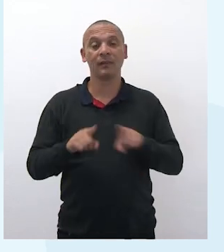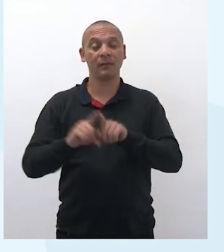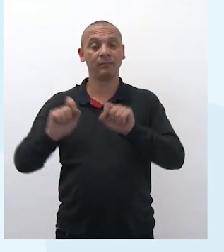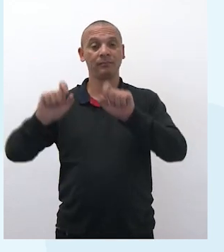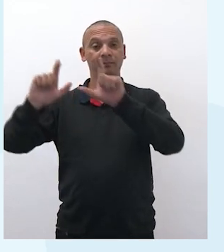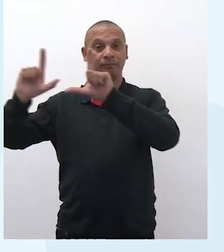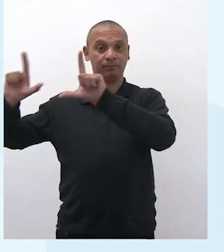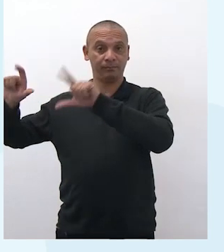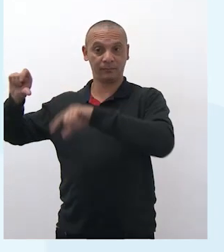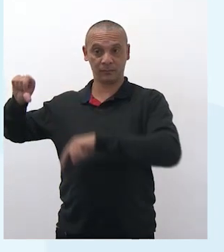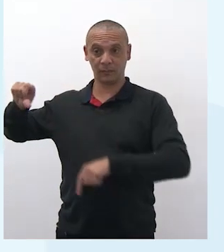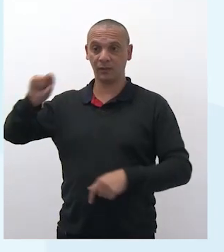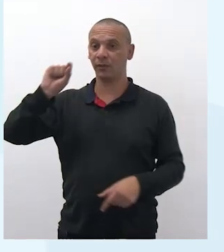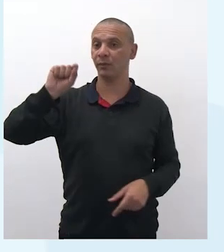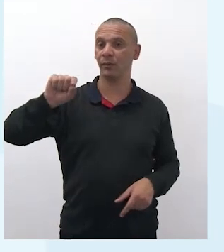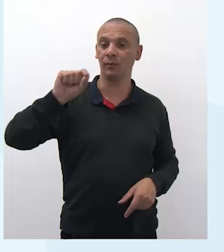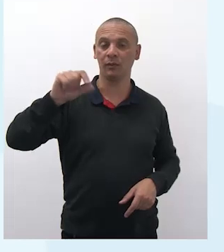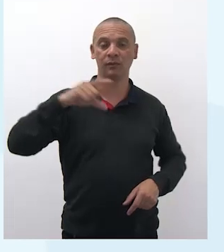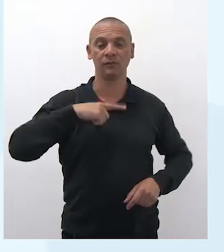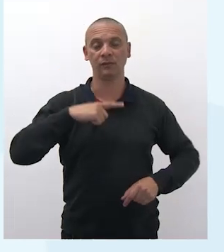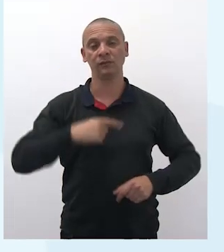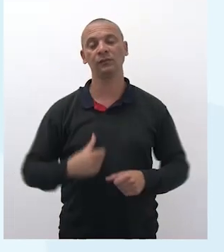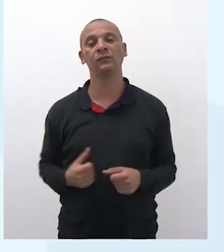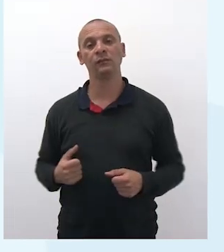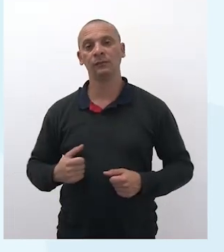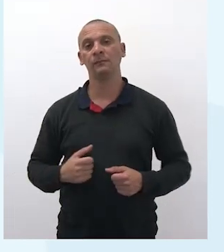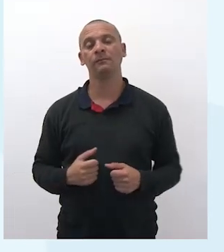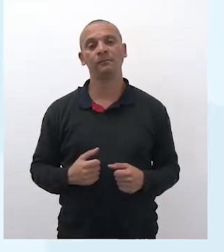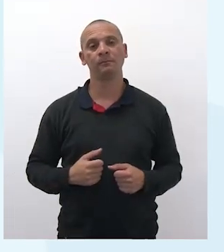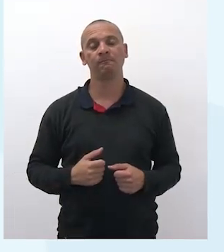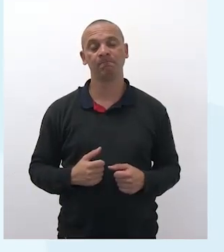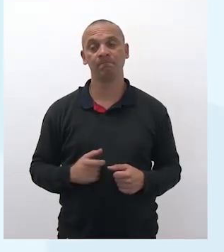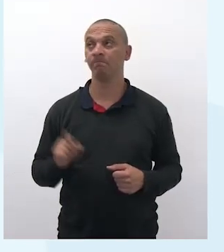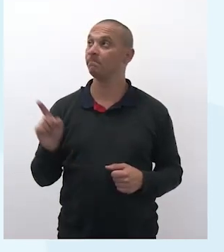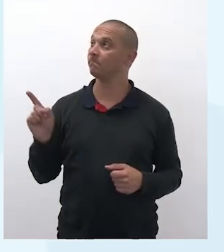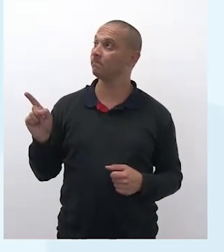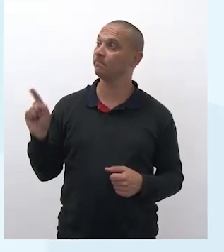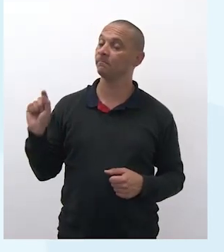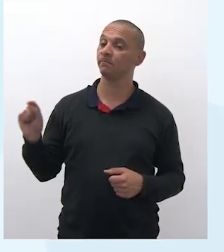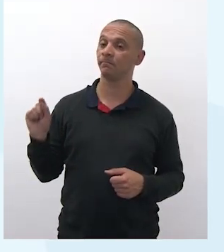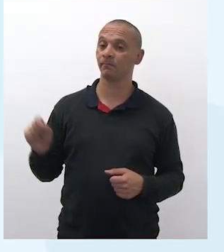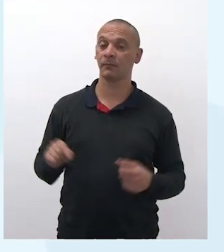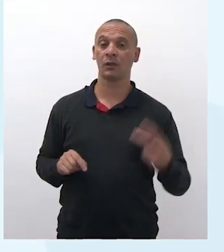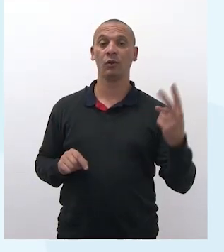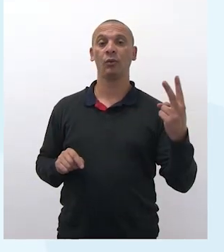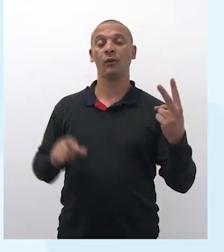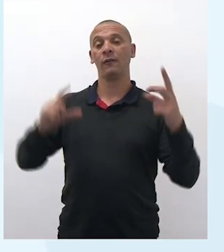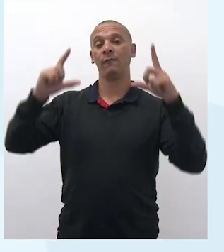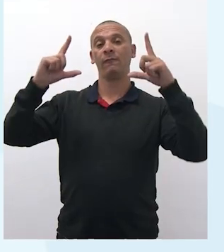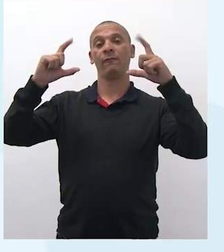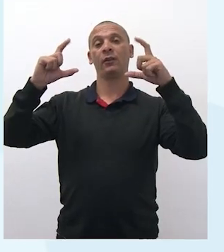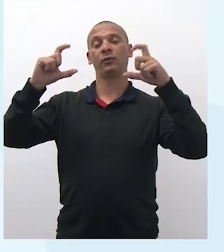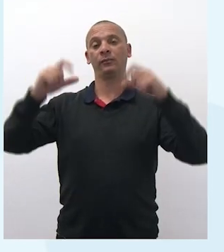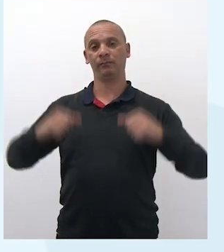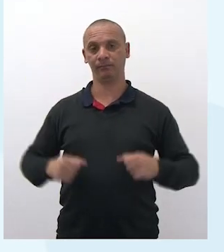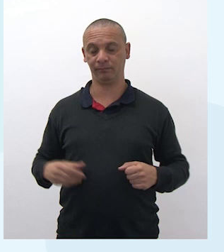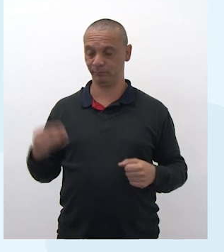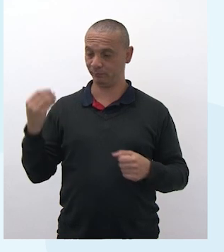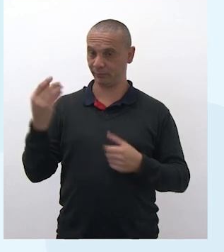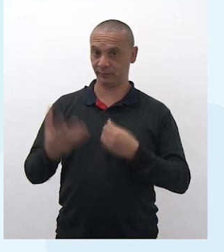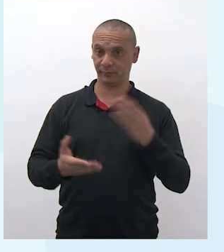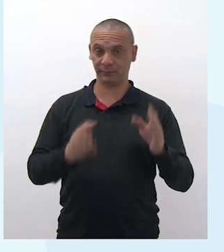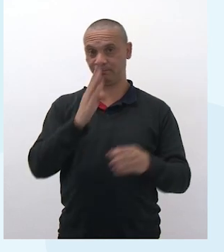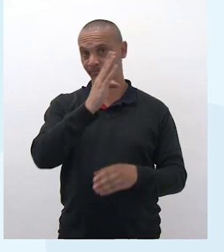slide 9, eu peço para o Guilherme passar para o slide 9, podemos ver 2 fotografias, também doadas para o